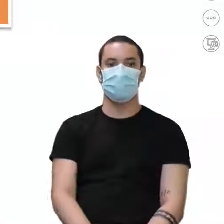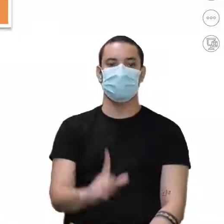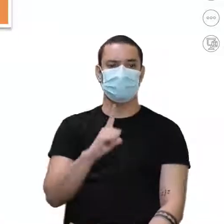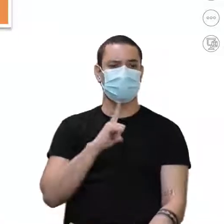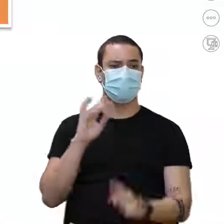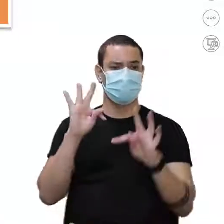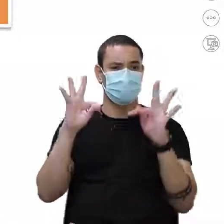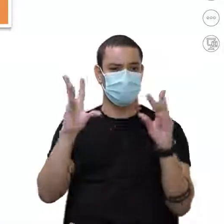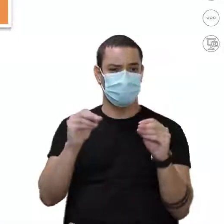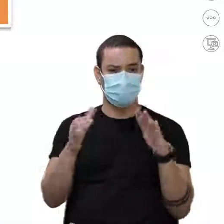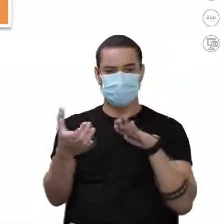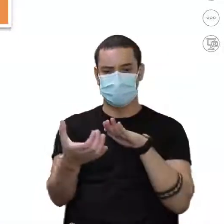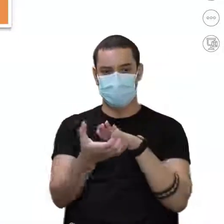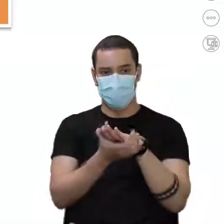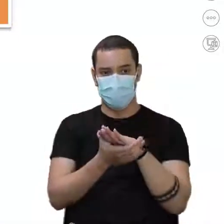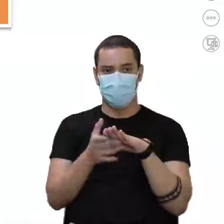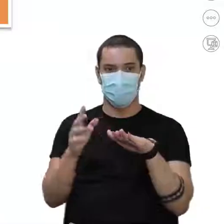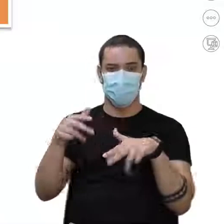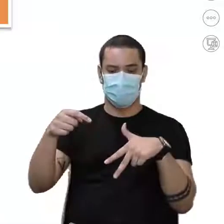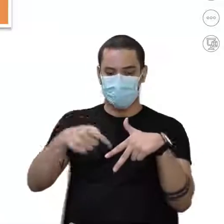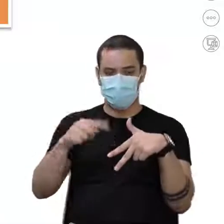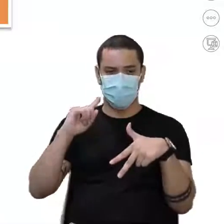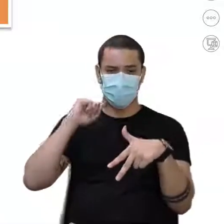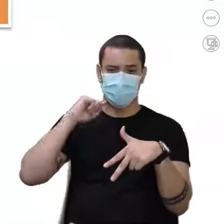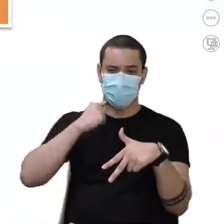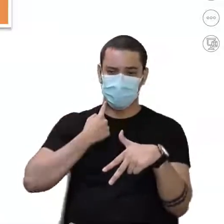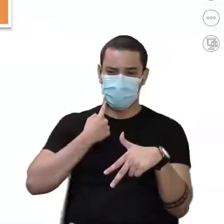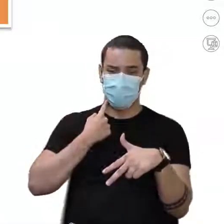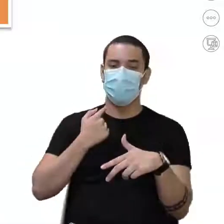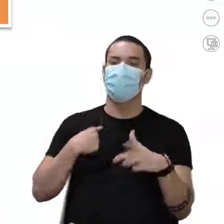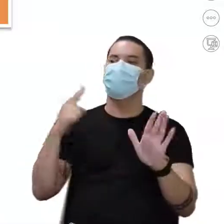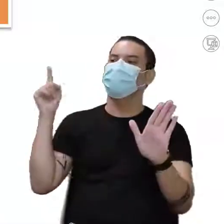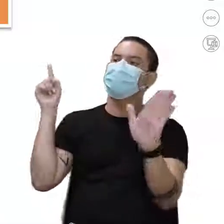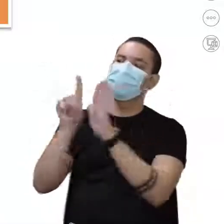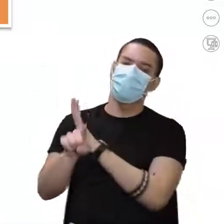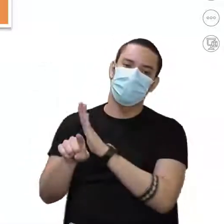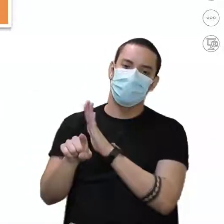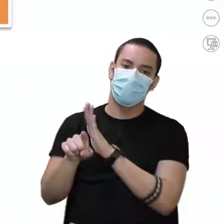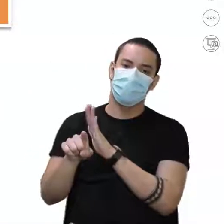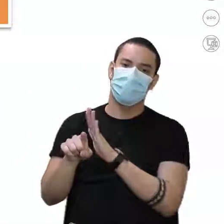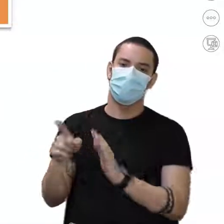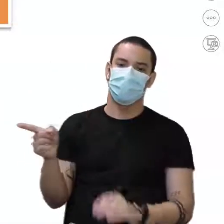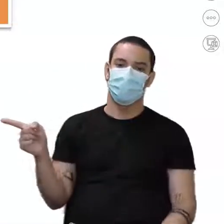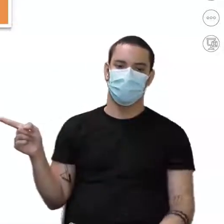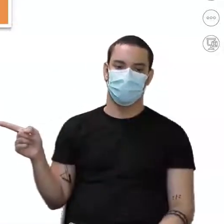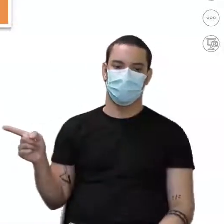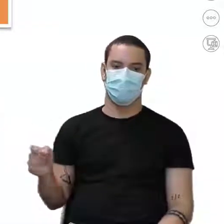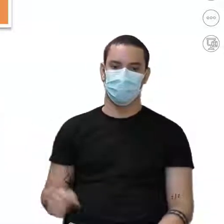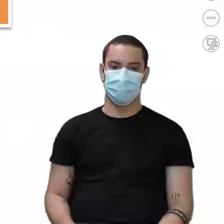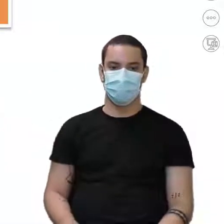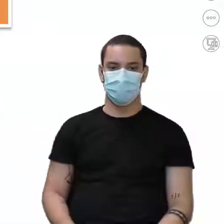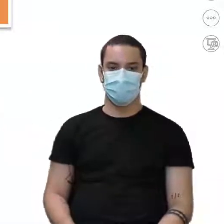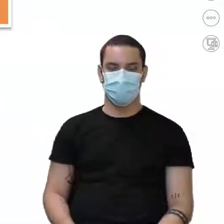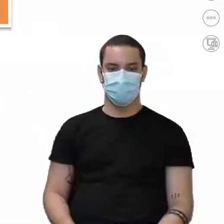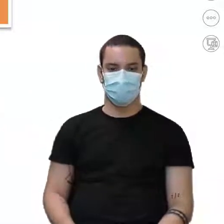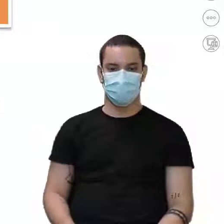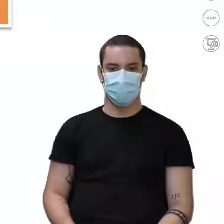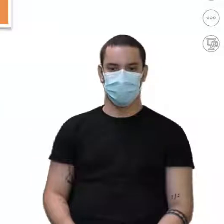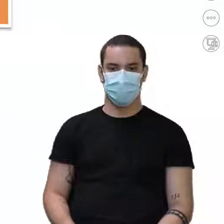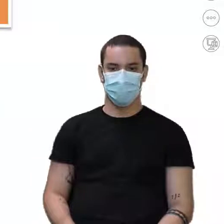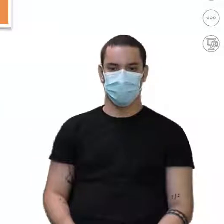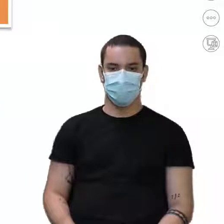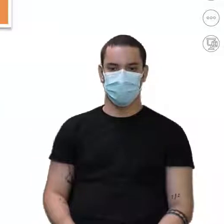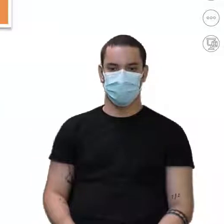Sujo. E aí você pergunta, what have you been doing? What have